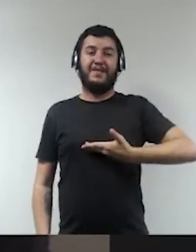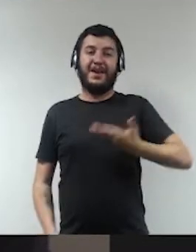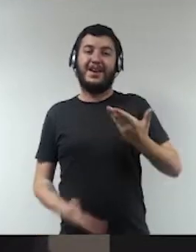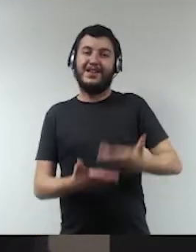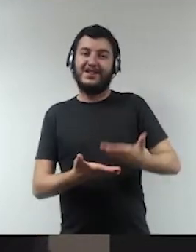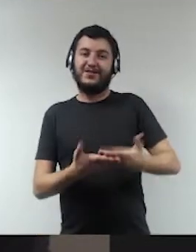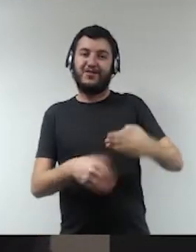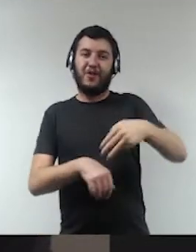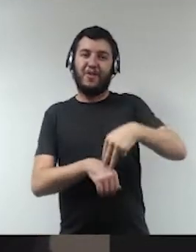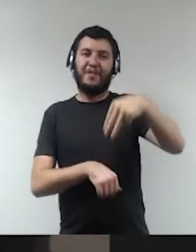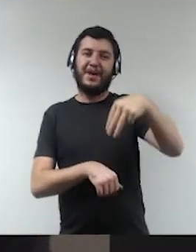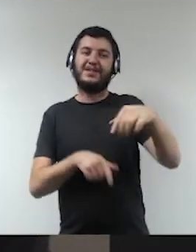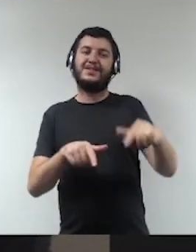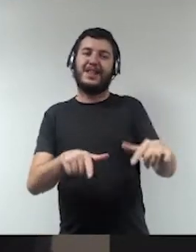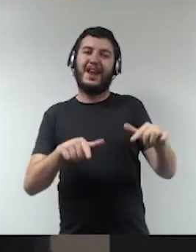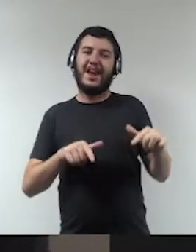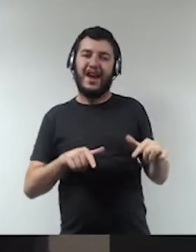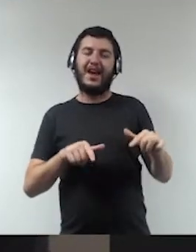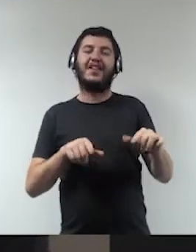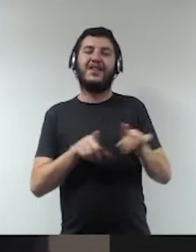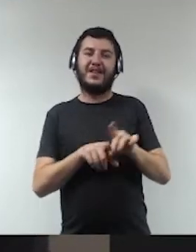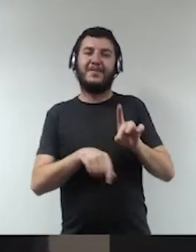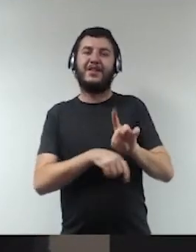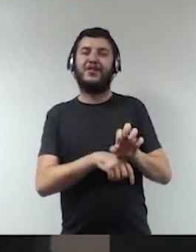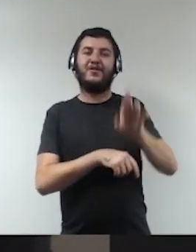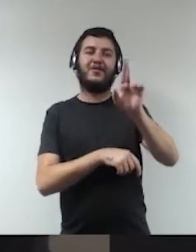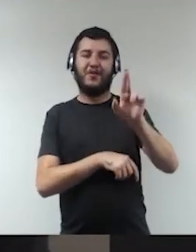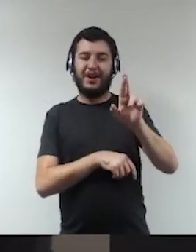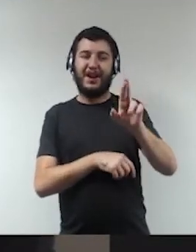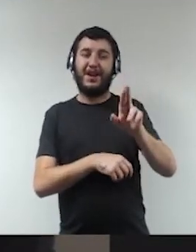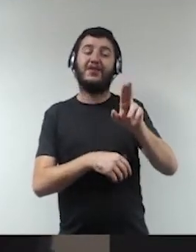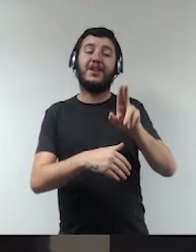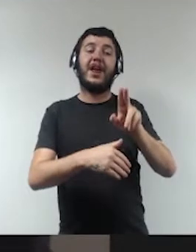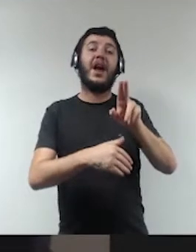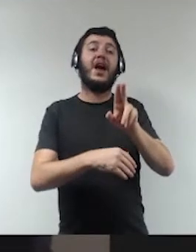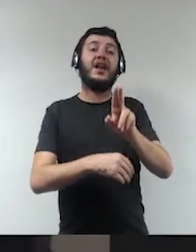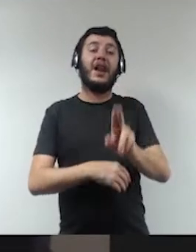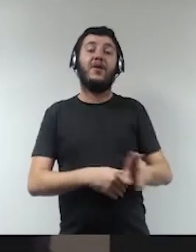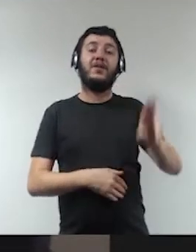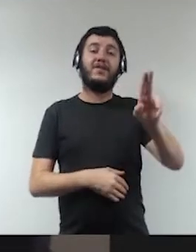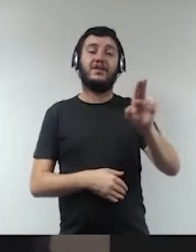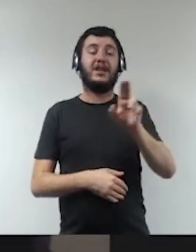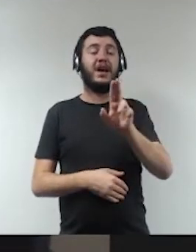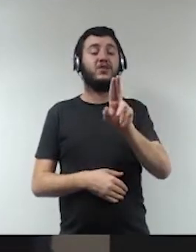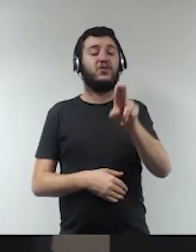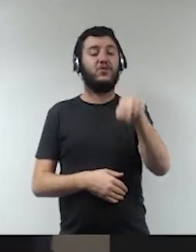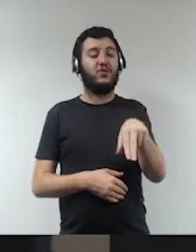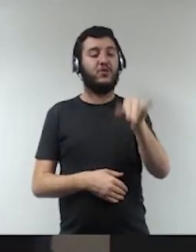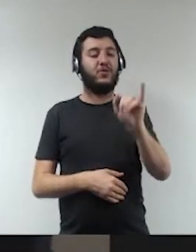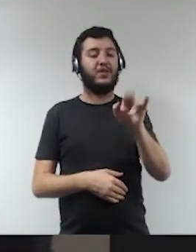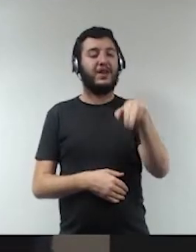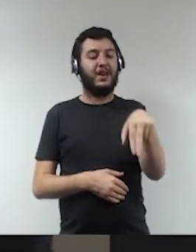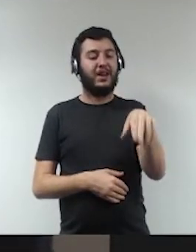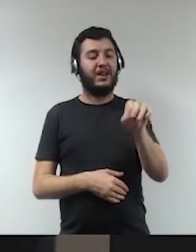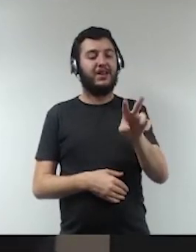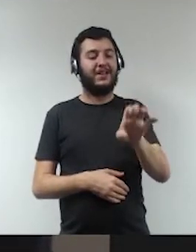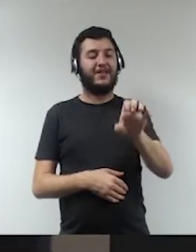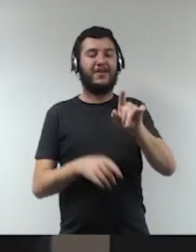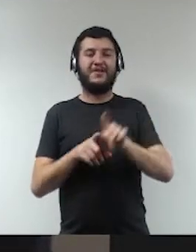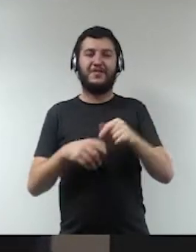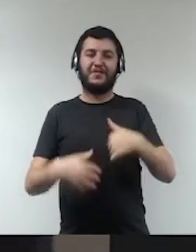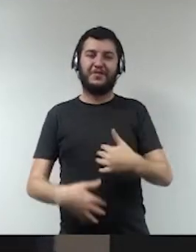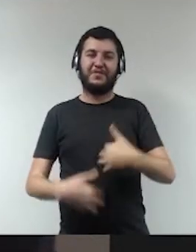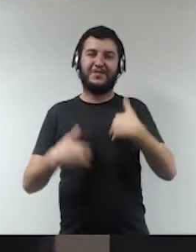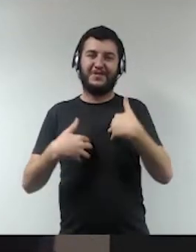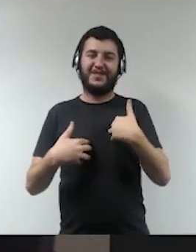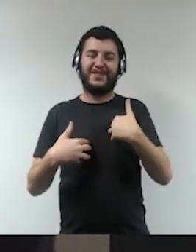da Uninove, são minhas líderes de pesquisa, líderes de linha na Uninove, portanto, eu me sinto muito honrado